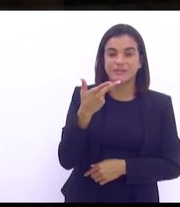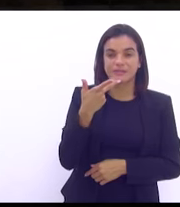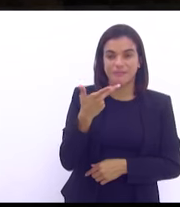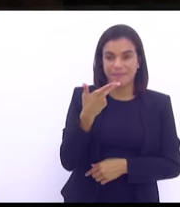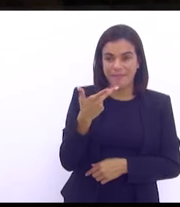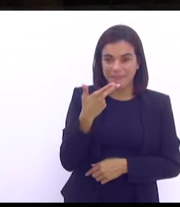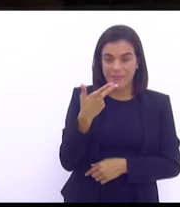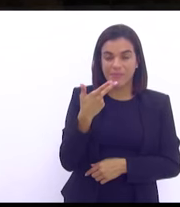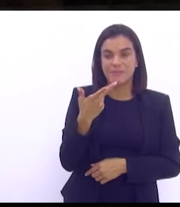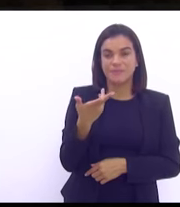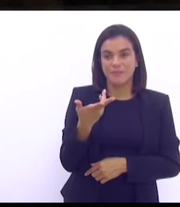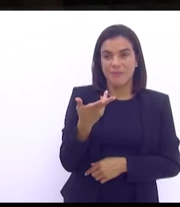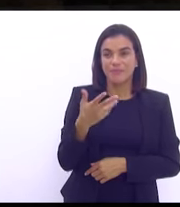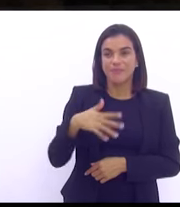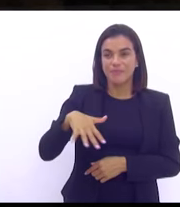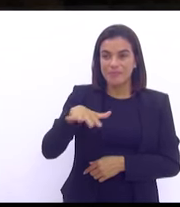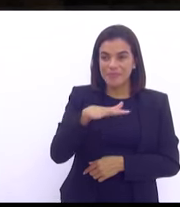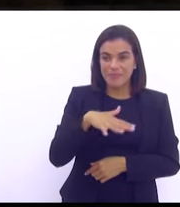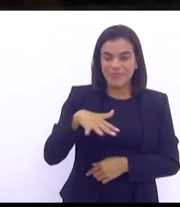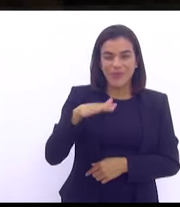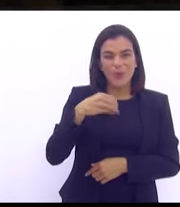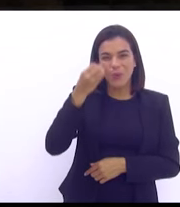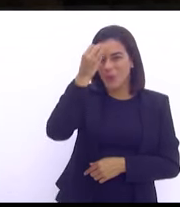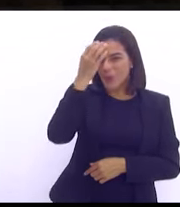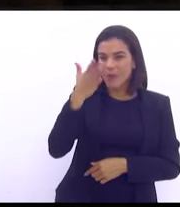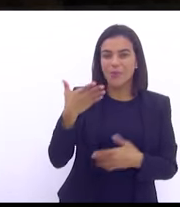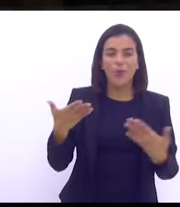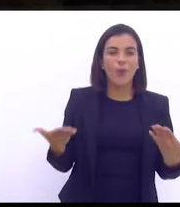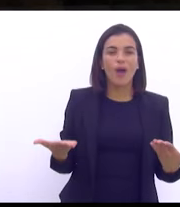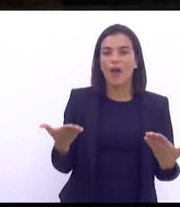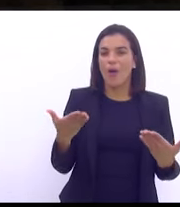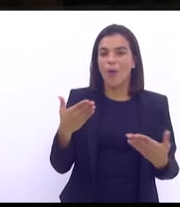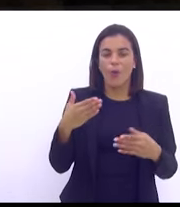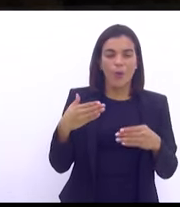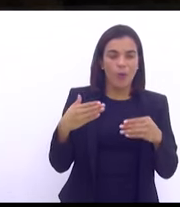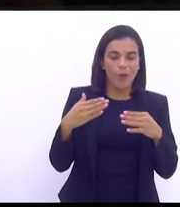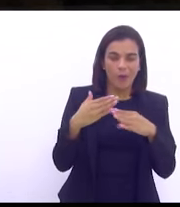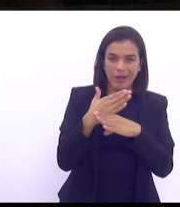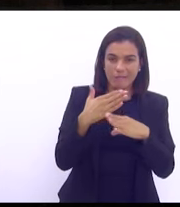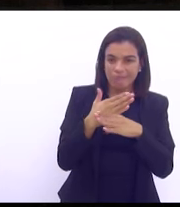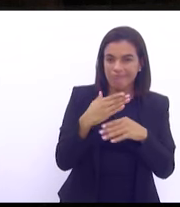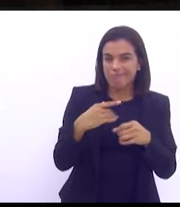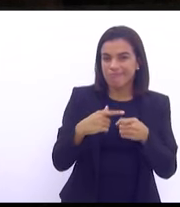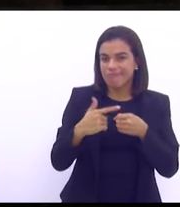também levantou essa questão, não me lembro qual foi o município.